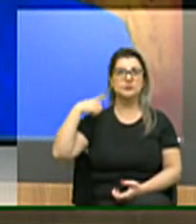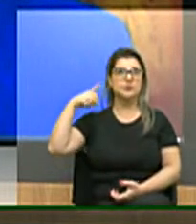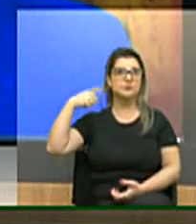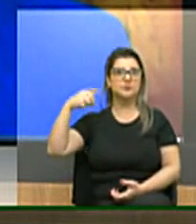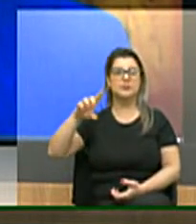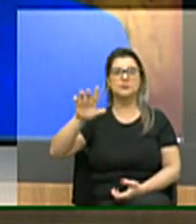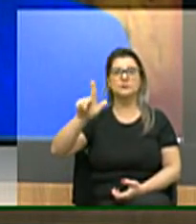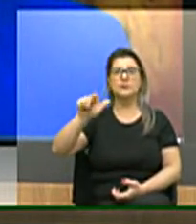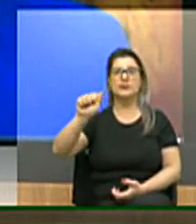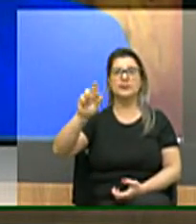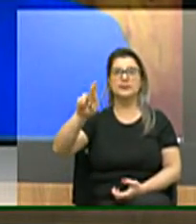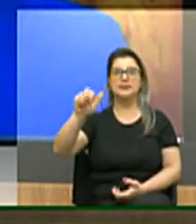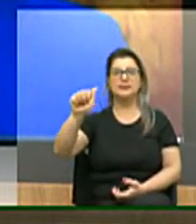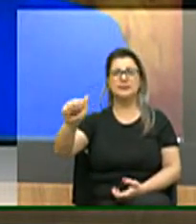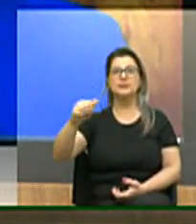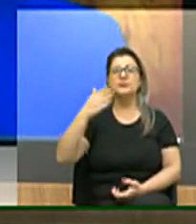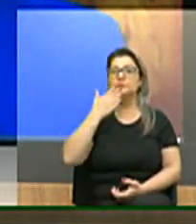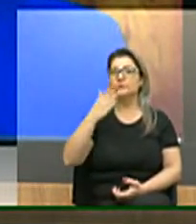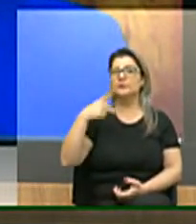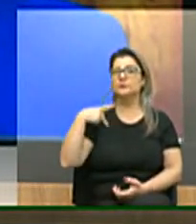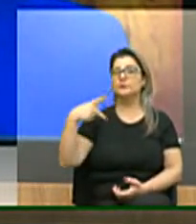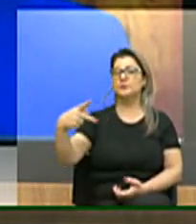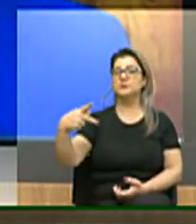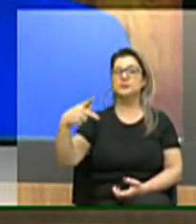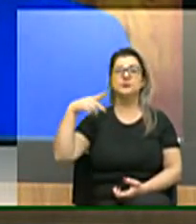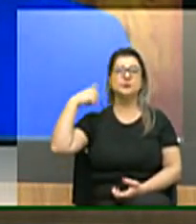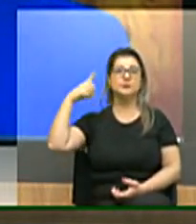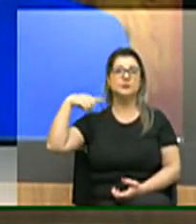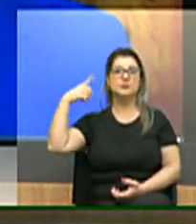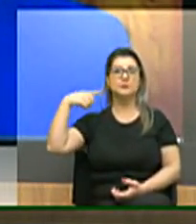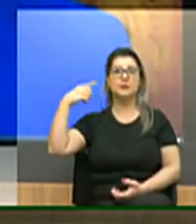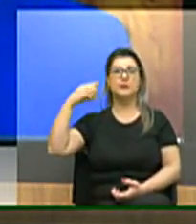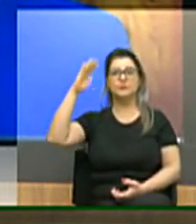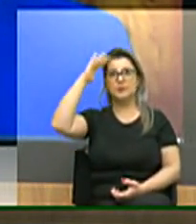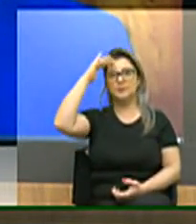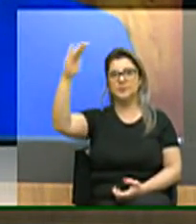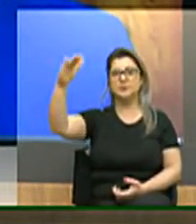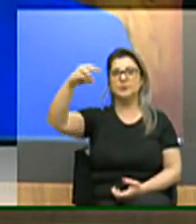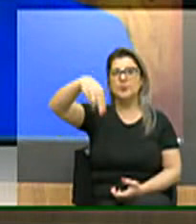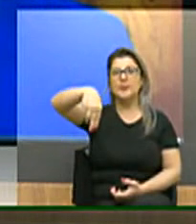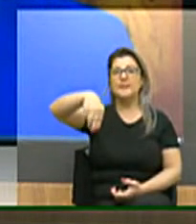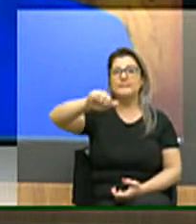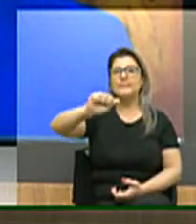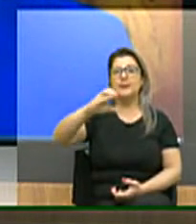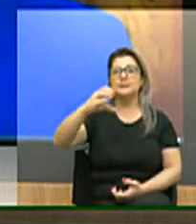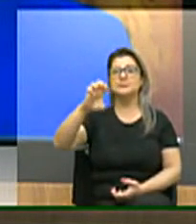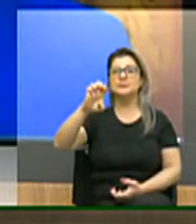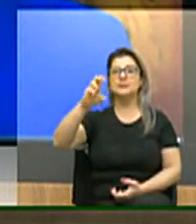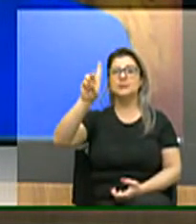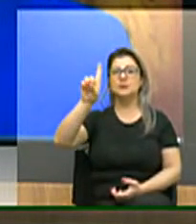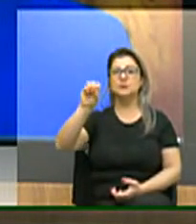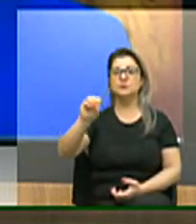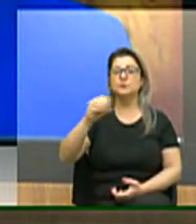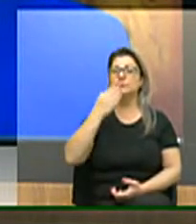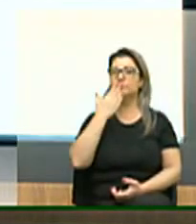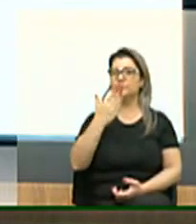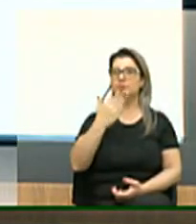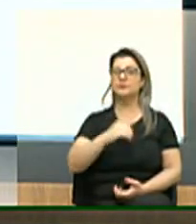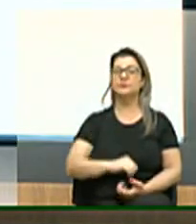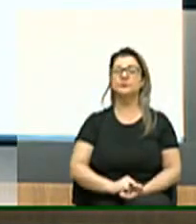Favorável, presidente. Deputado Capitão Macedo. Favorável.